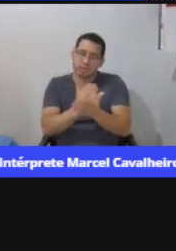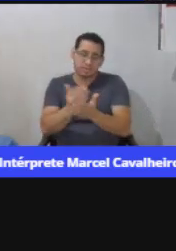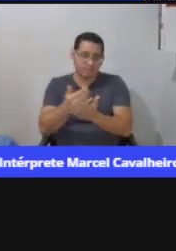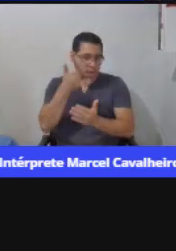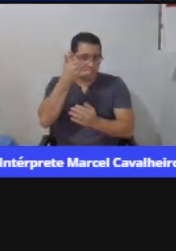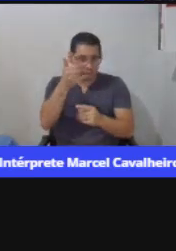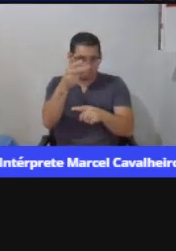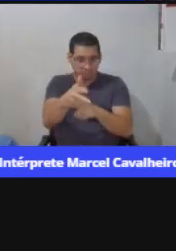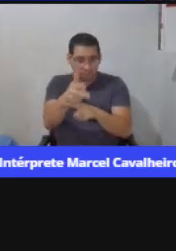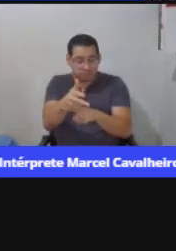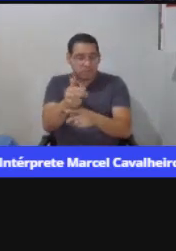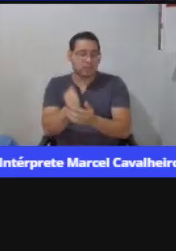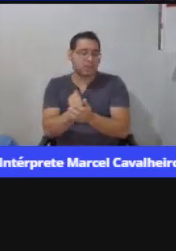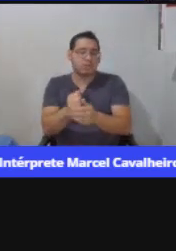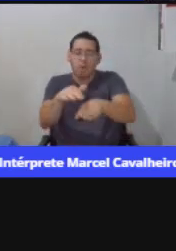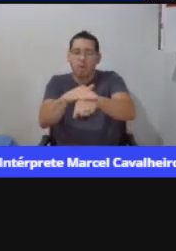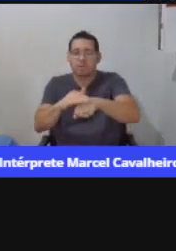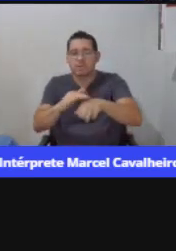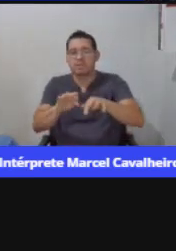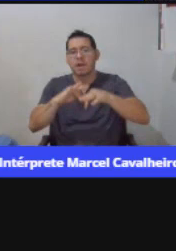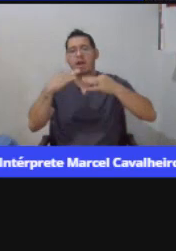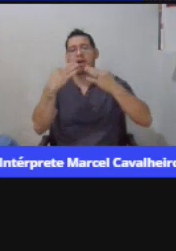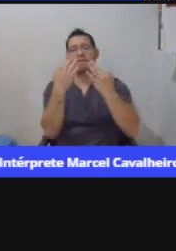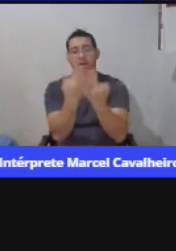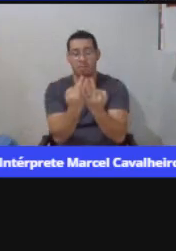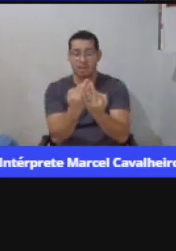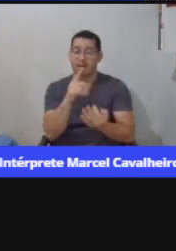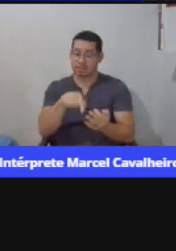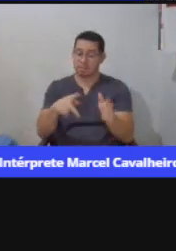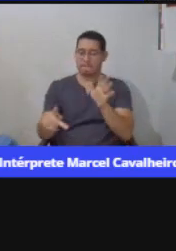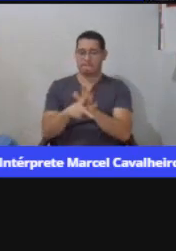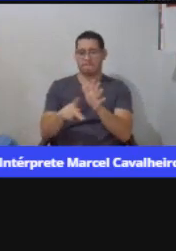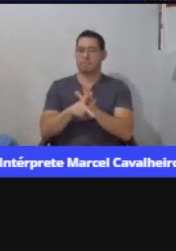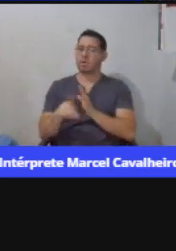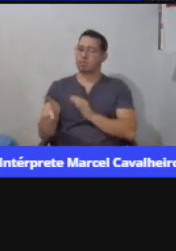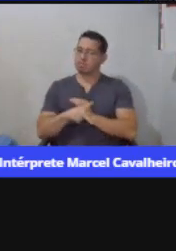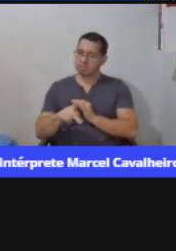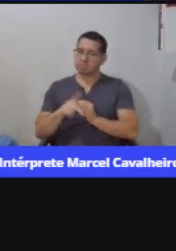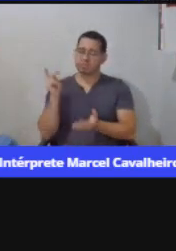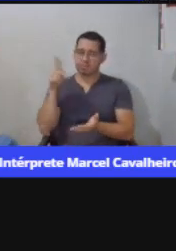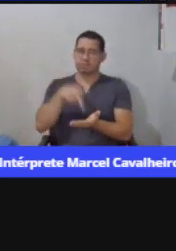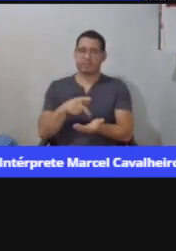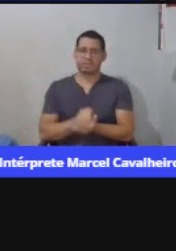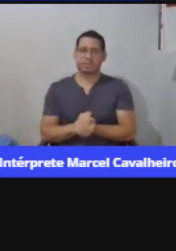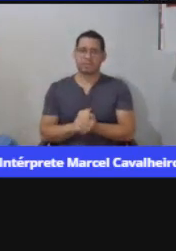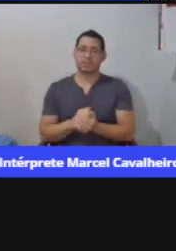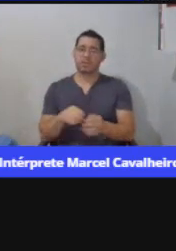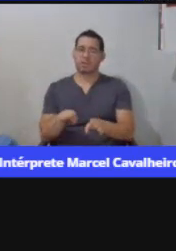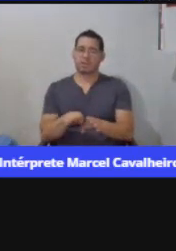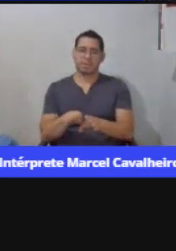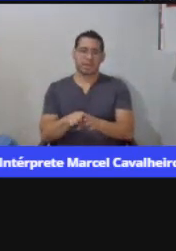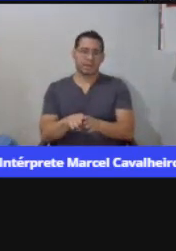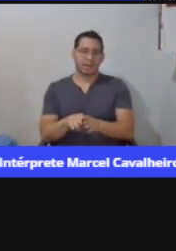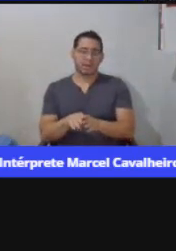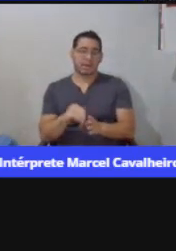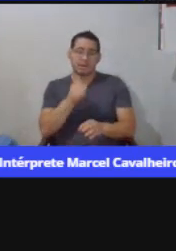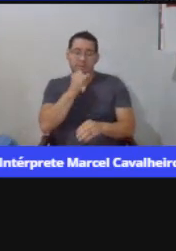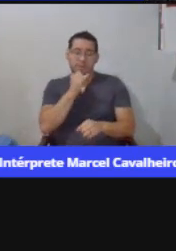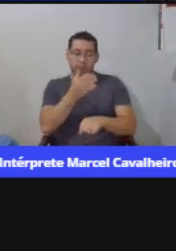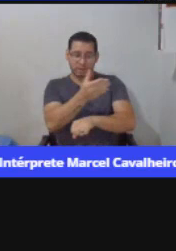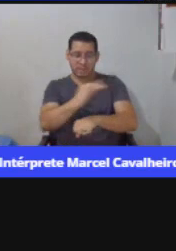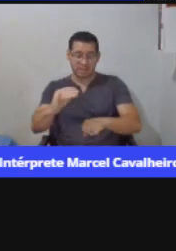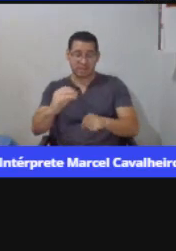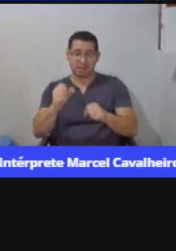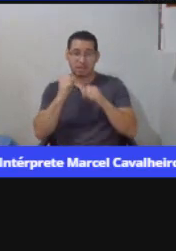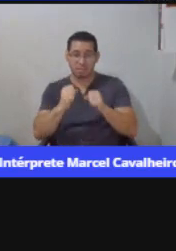com os pais a respeito disso. Então, esse é o papel do professor nesse momento. E os materiais explicativos. Ciências, a gente pode trabalhar